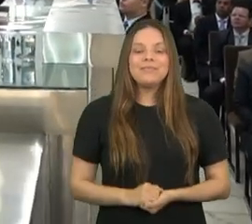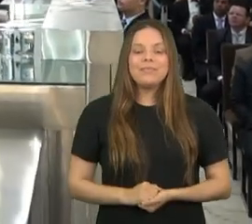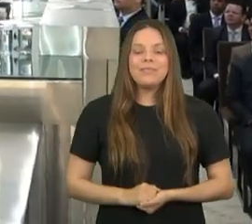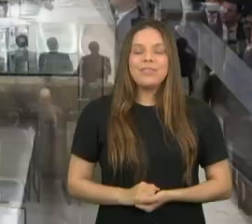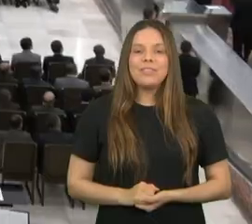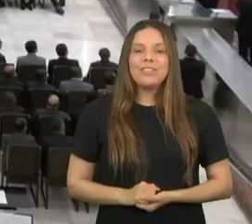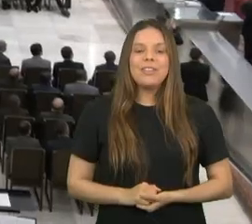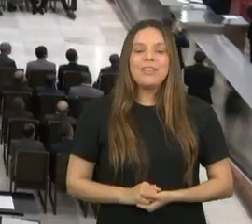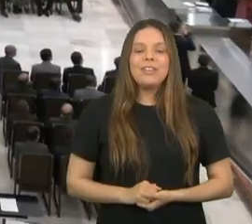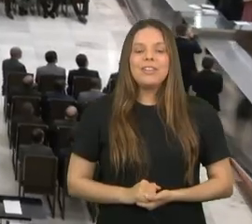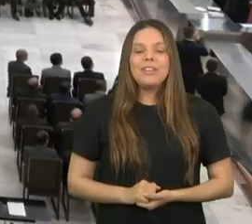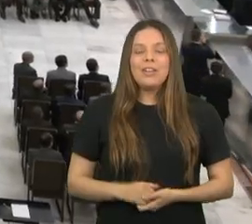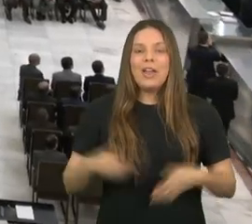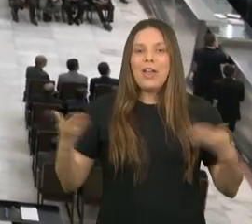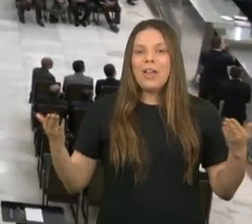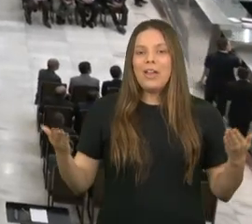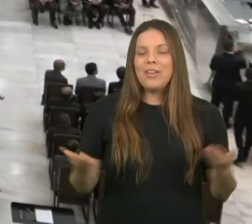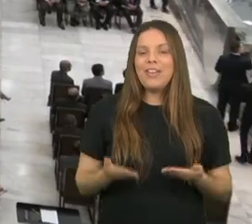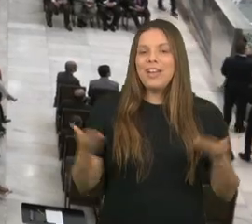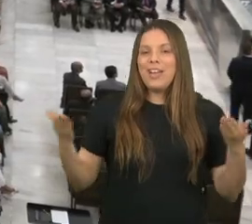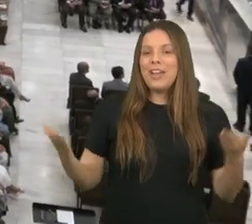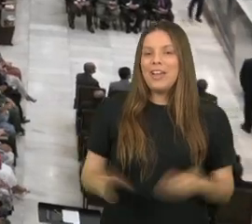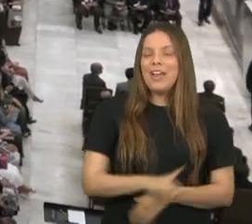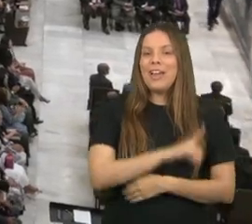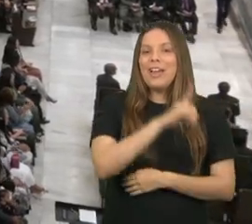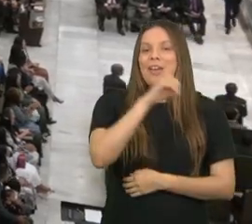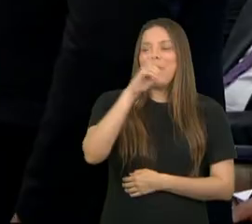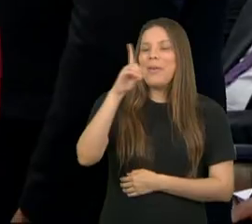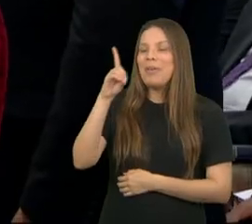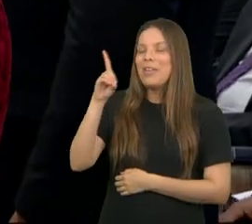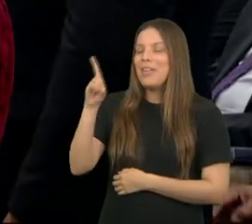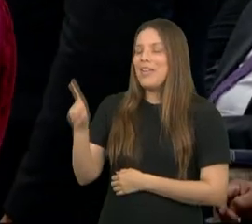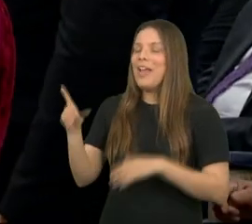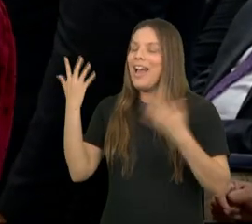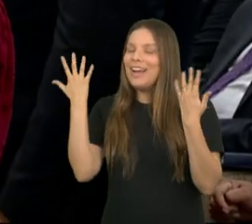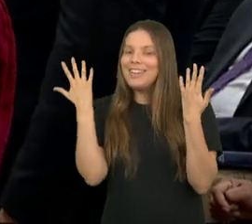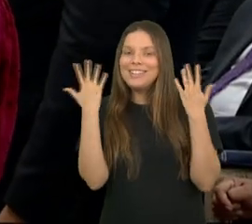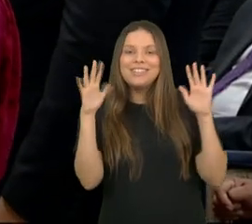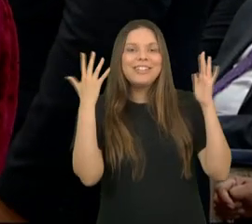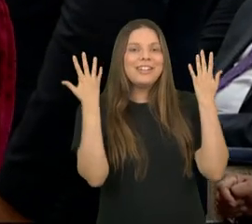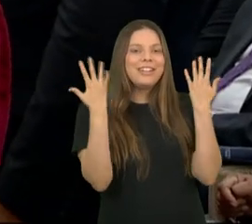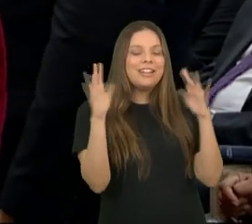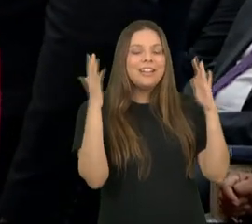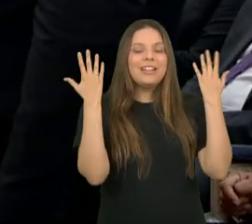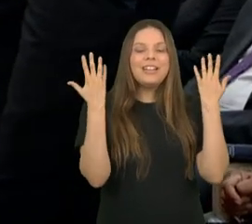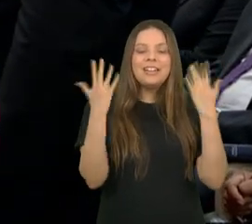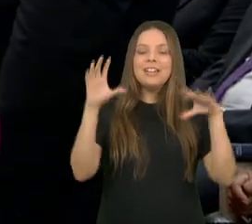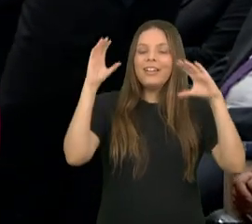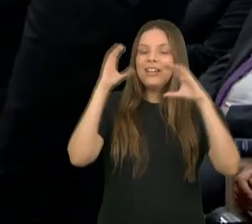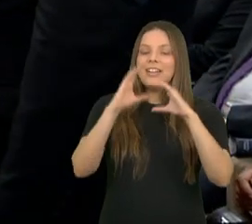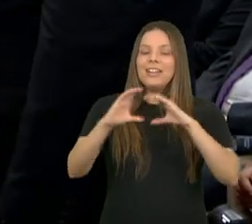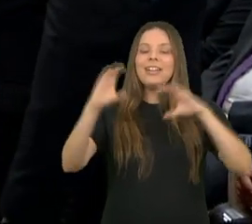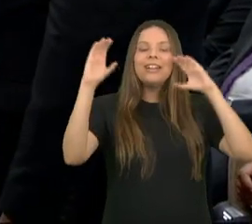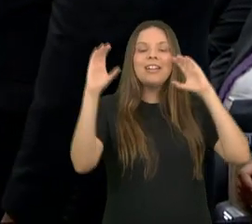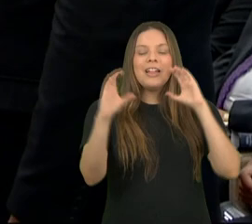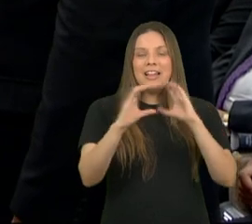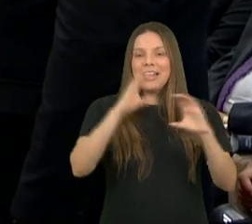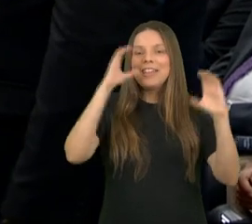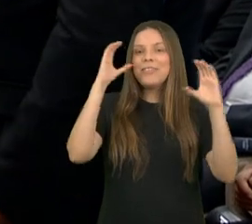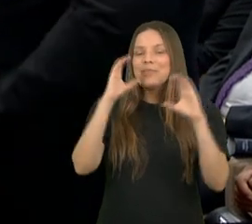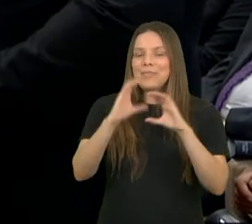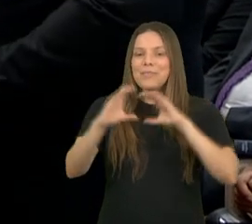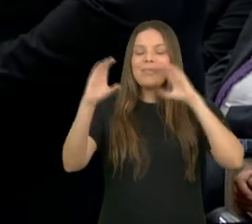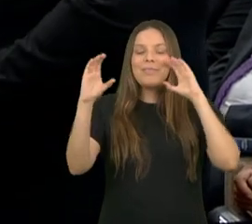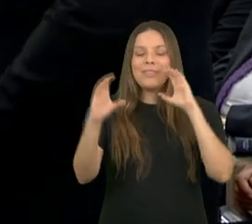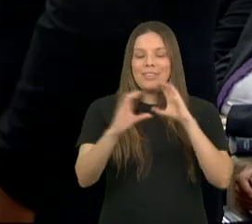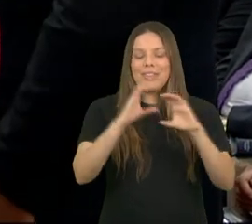Hoje é dia de festa, cantam as nossas palmas